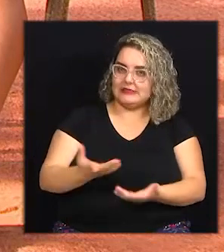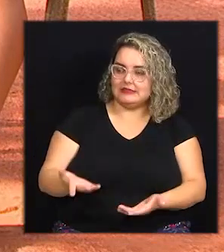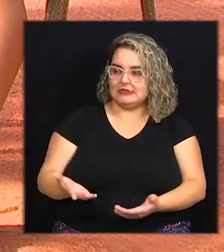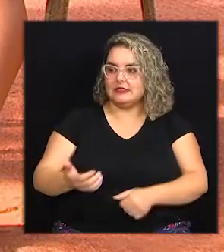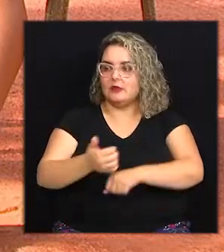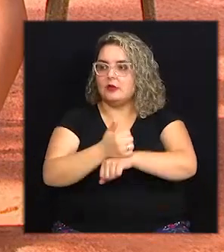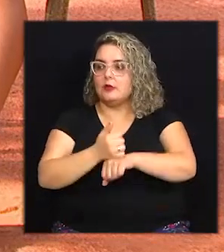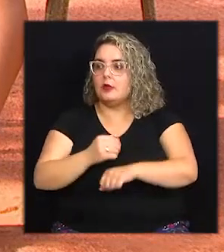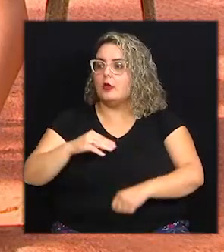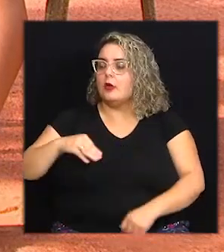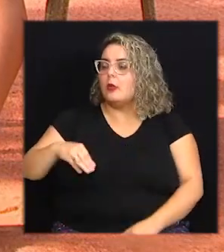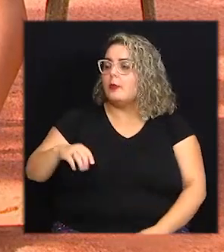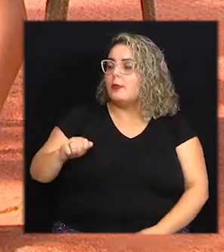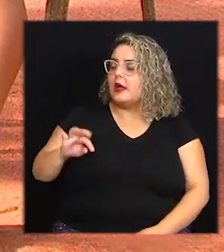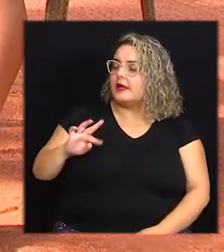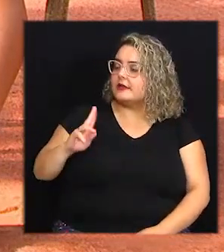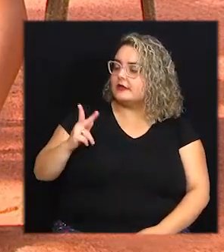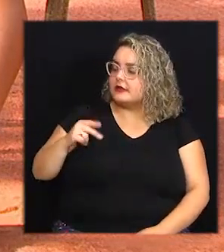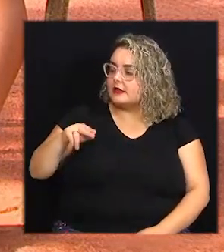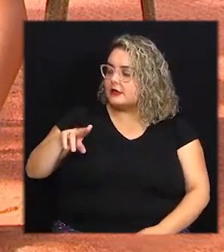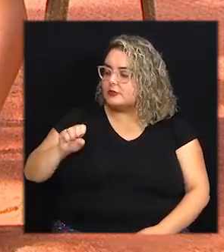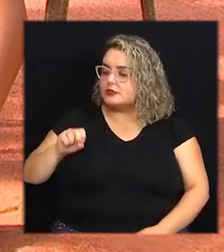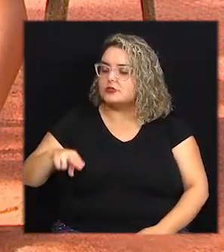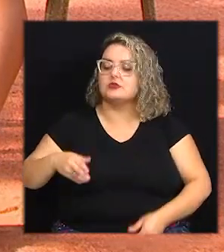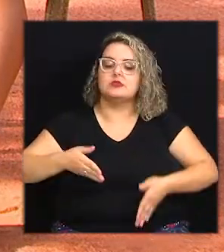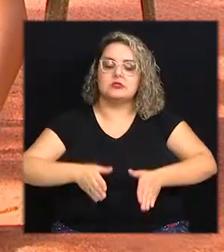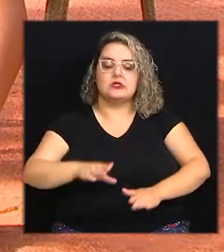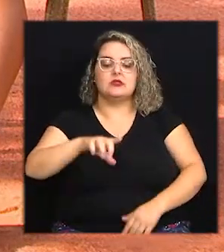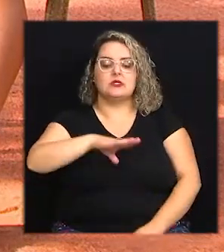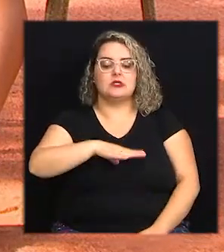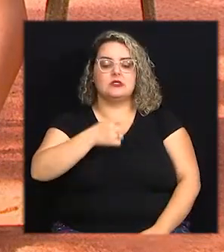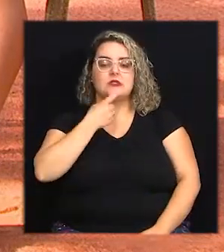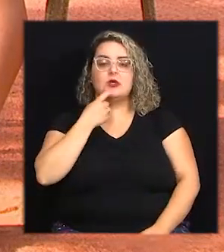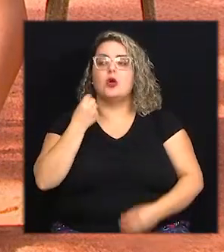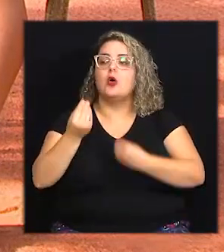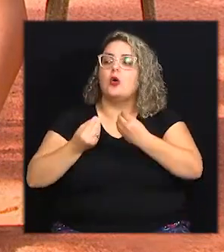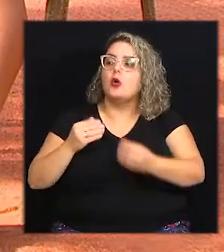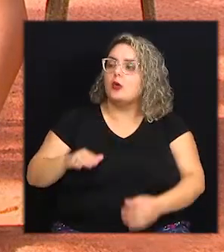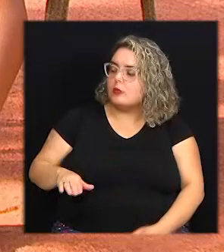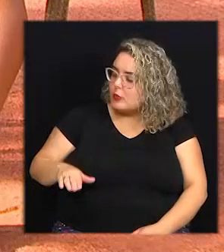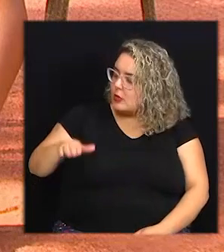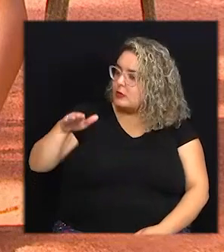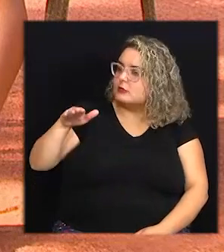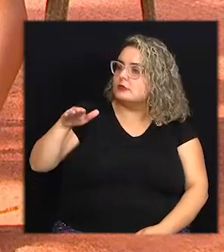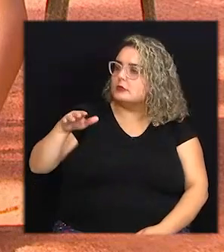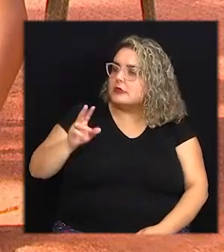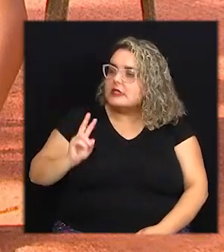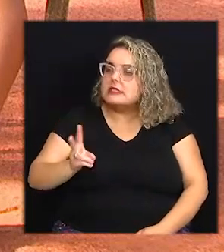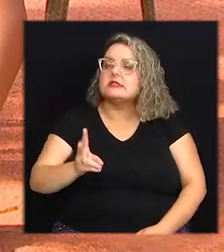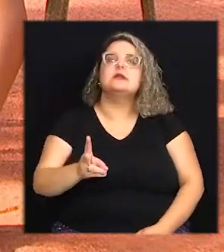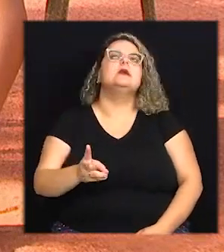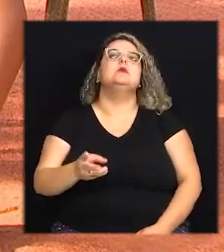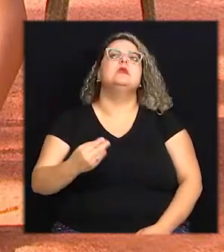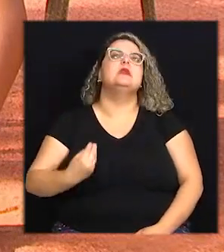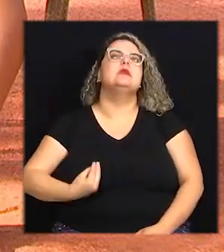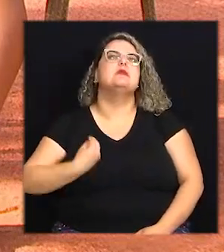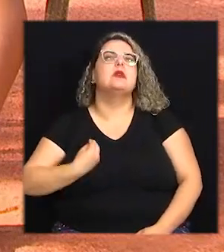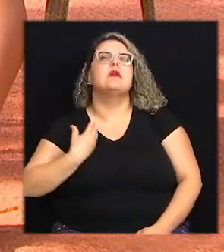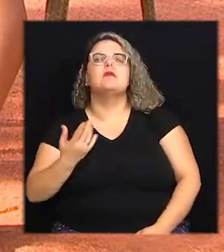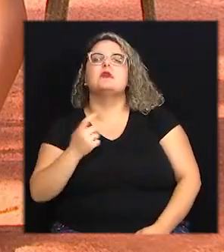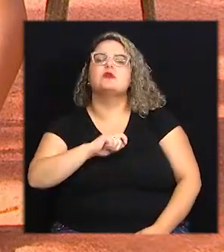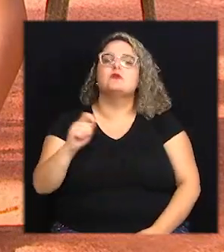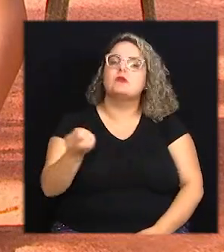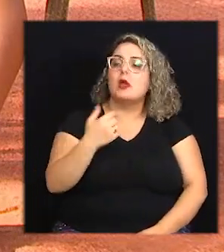não. Mas Matheus, você nasceu aqui na cidade de Campinas, como é que foi a sua infância? Sempre respirou tênis ou passou por outras